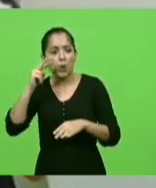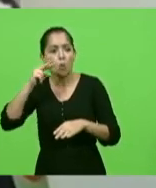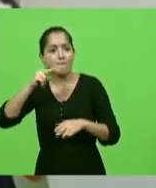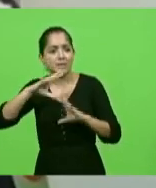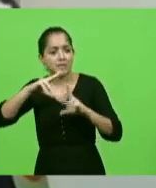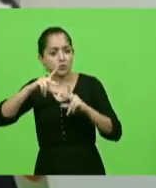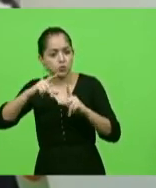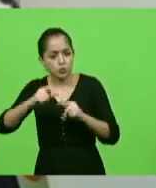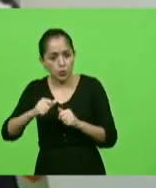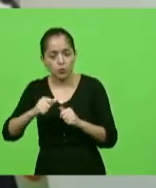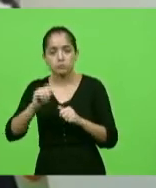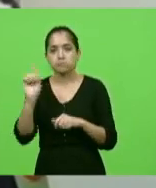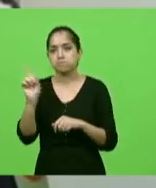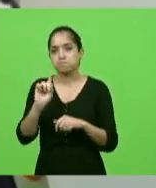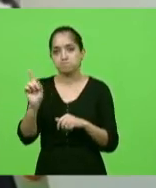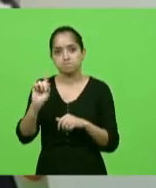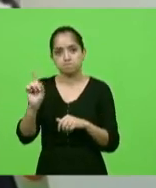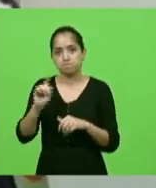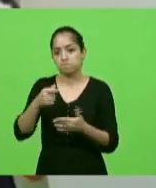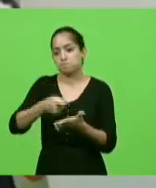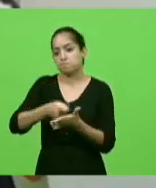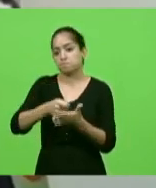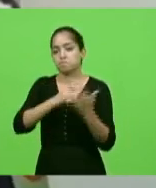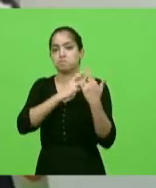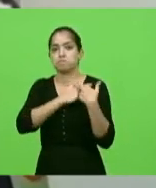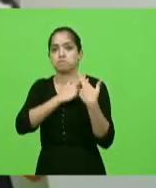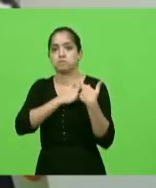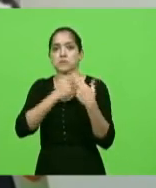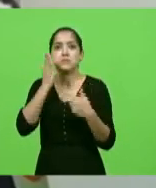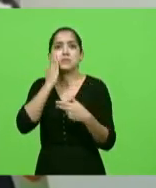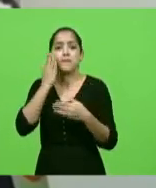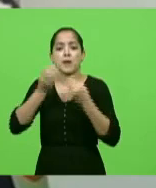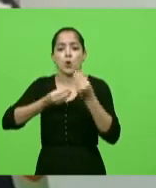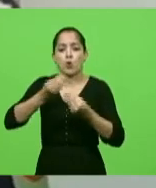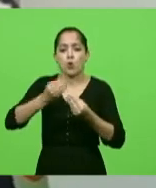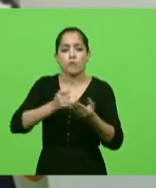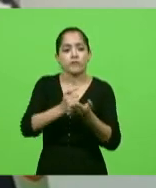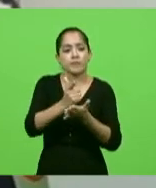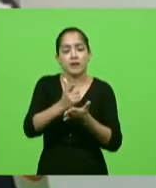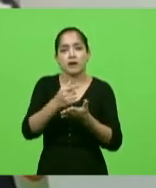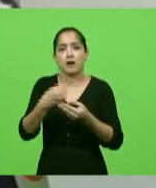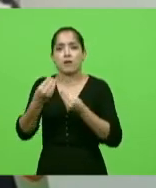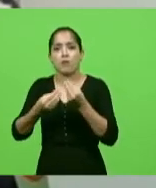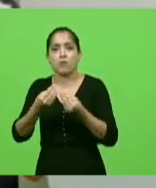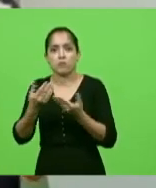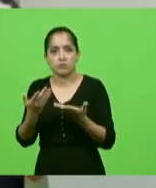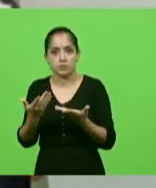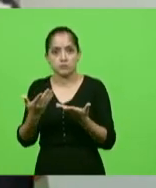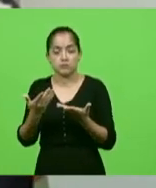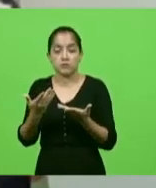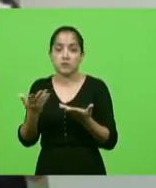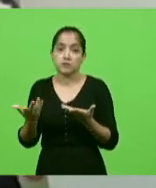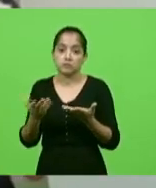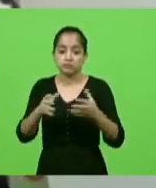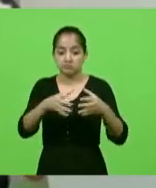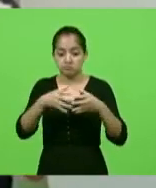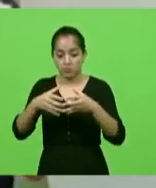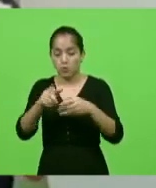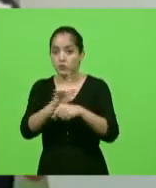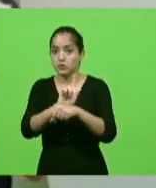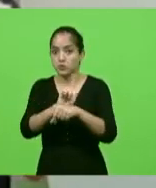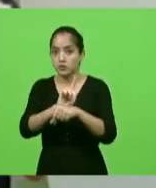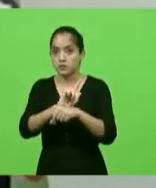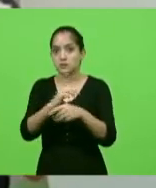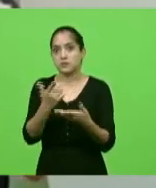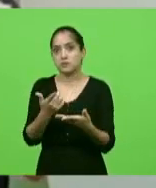procedimento não tem como ele não tem obrigatoriedade de saber a fórmula do pagamento isso são do órgão de gestão